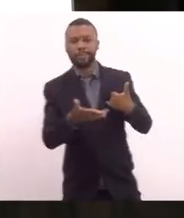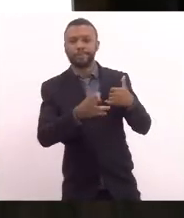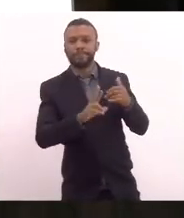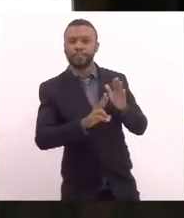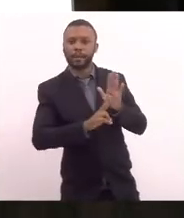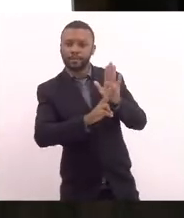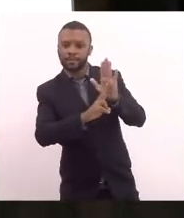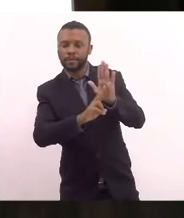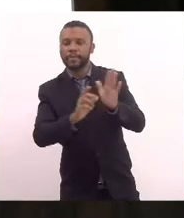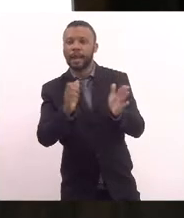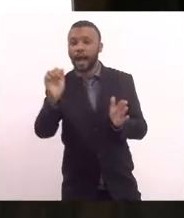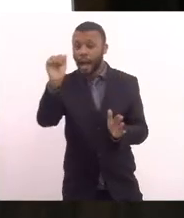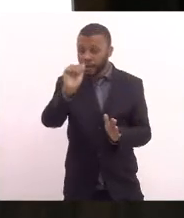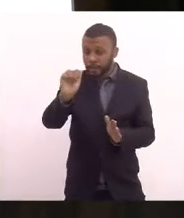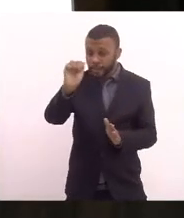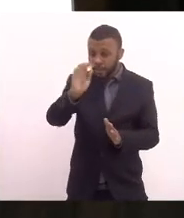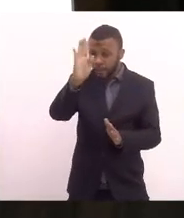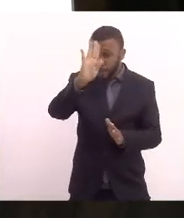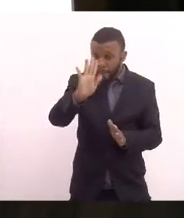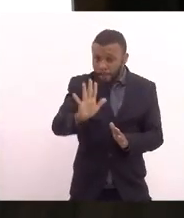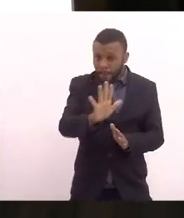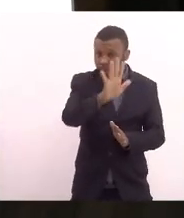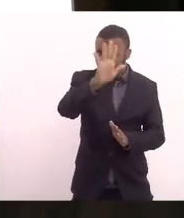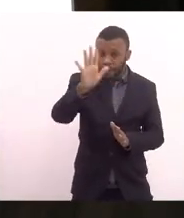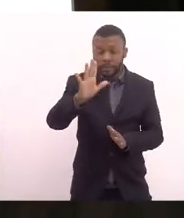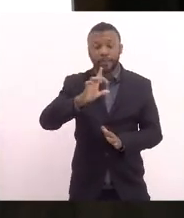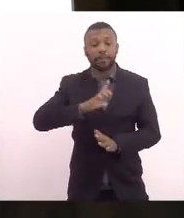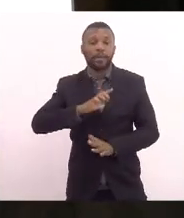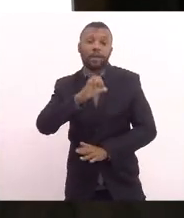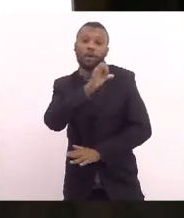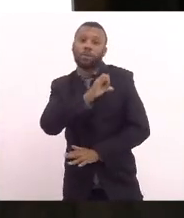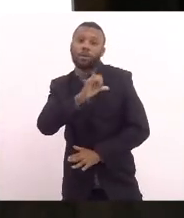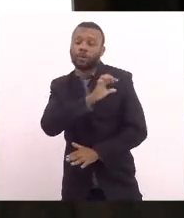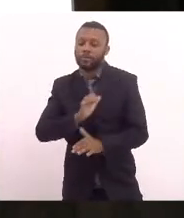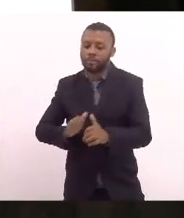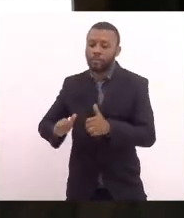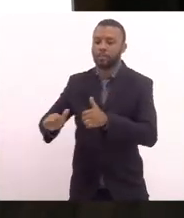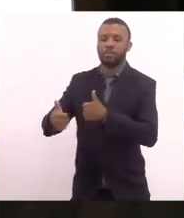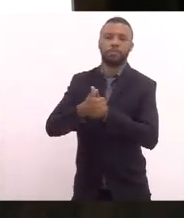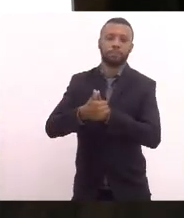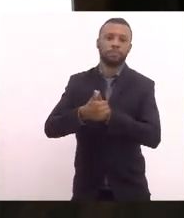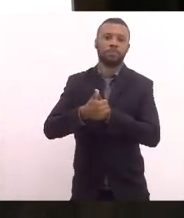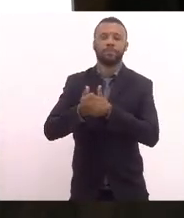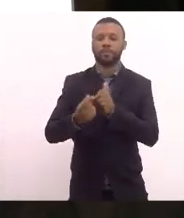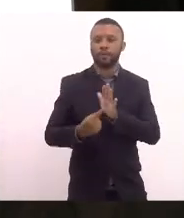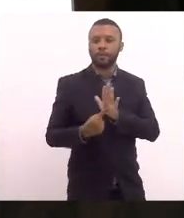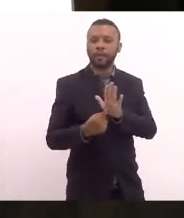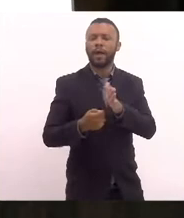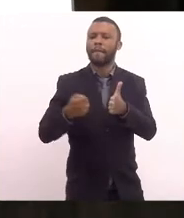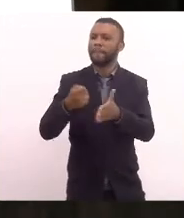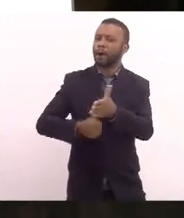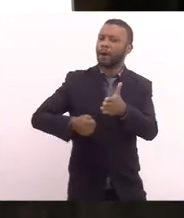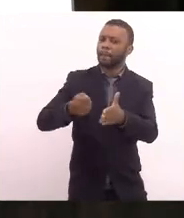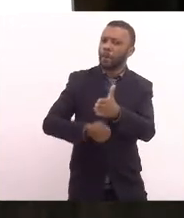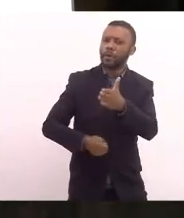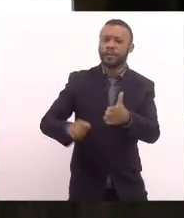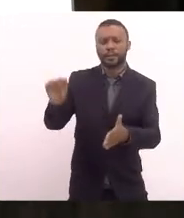ABEM Nacional de ter o Rio de Janeiro, esse protagonismo de levar a luta da ABEM no